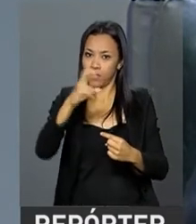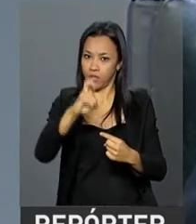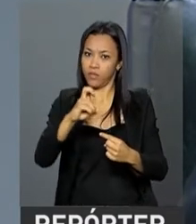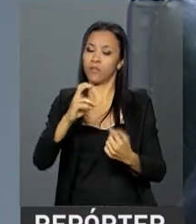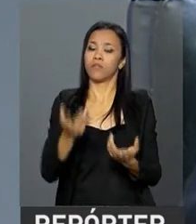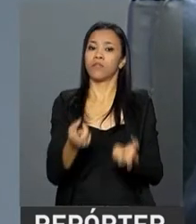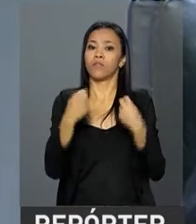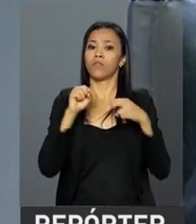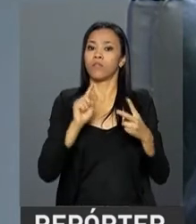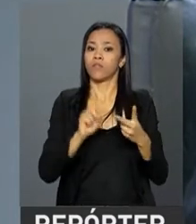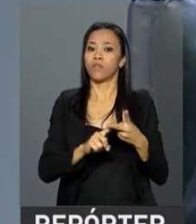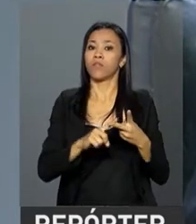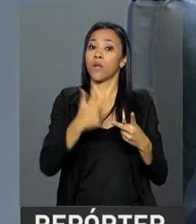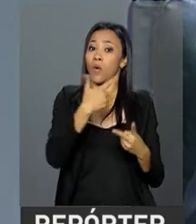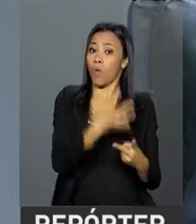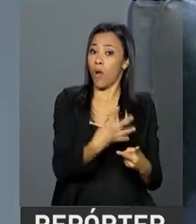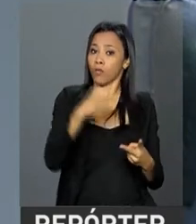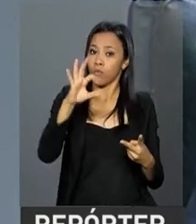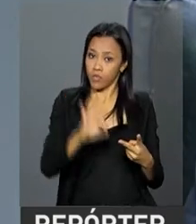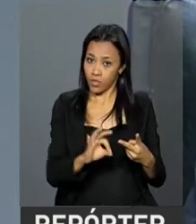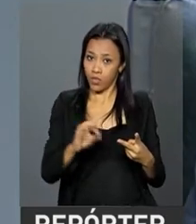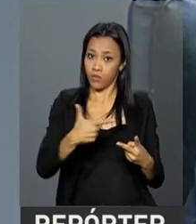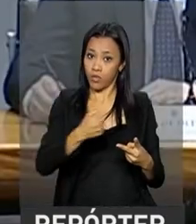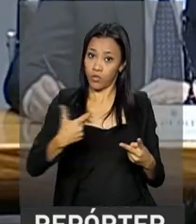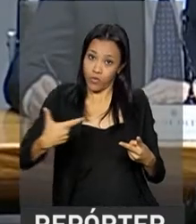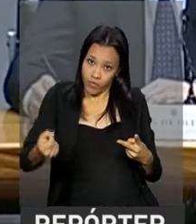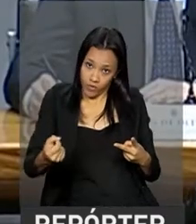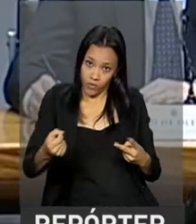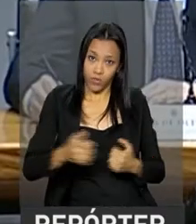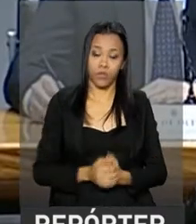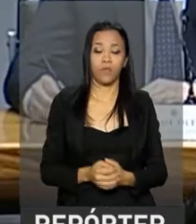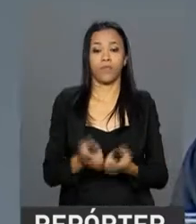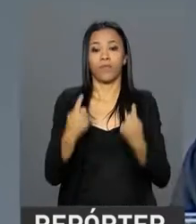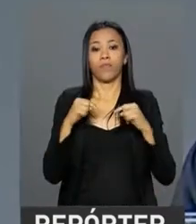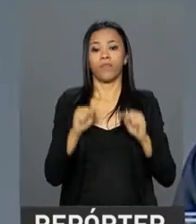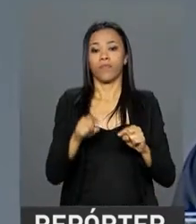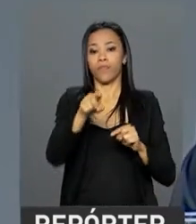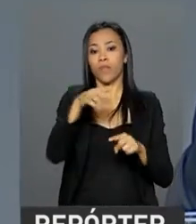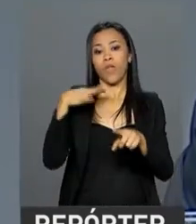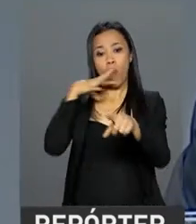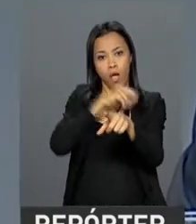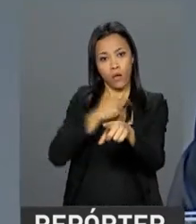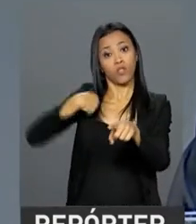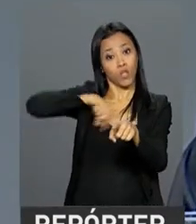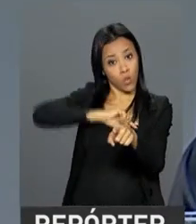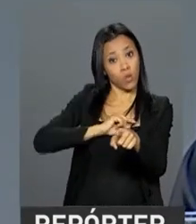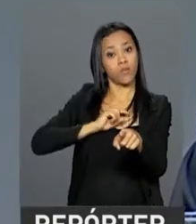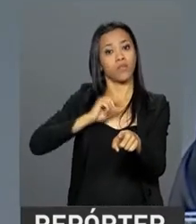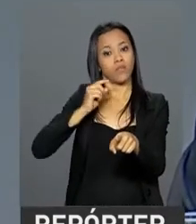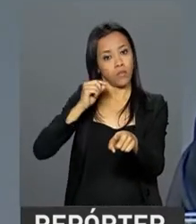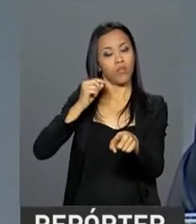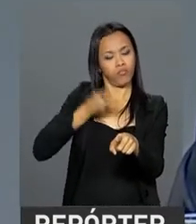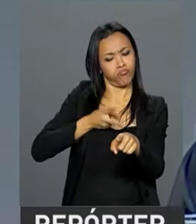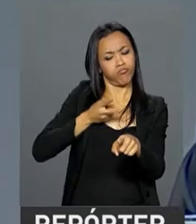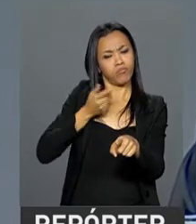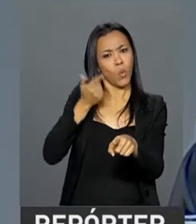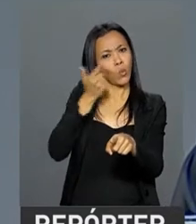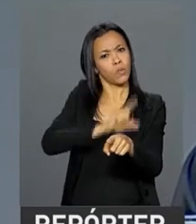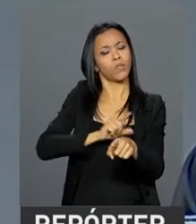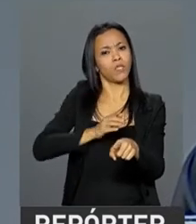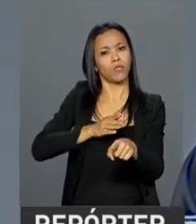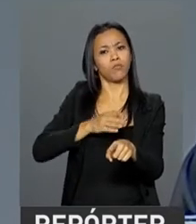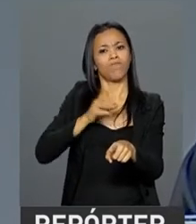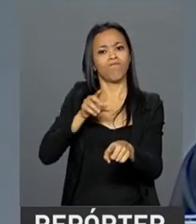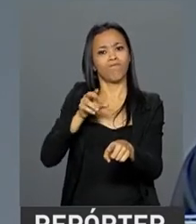2019, 4% em 2020. Eu acho que nós estamos caminhando bem na expectativa